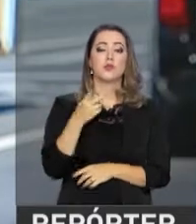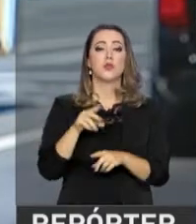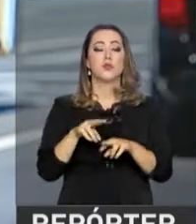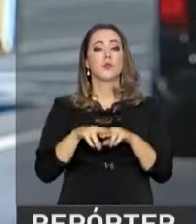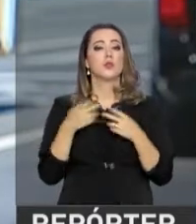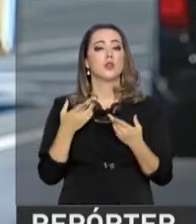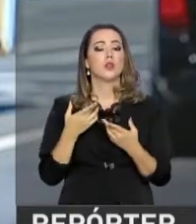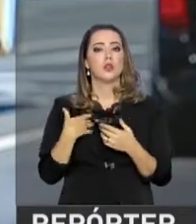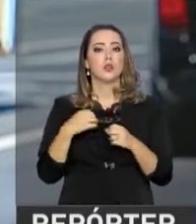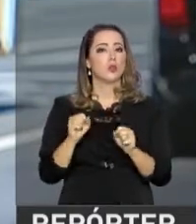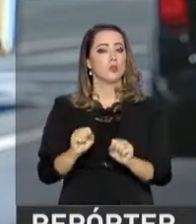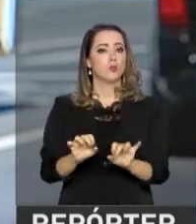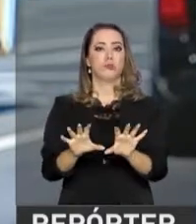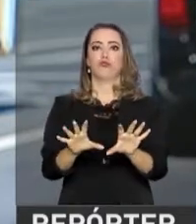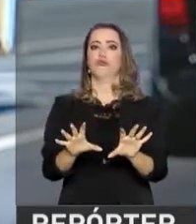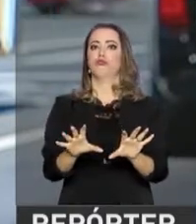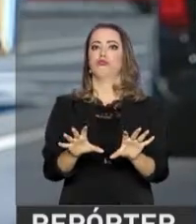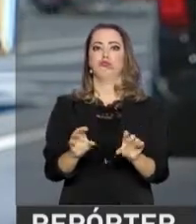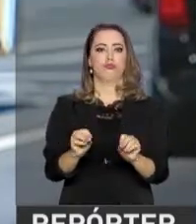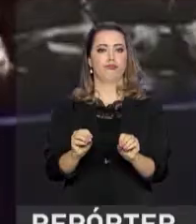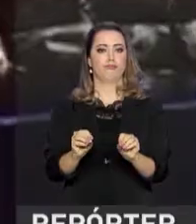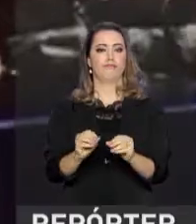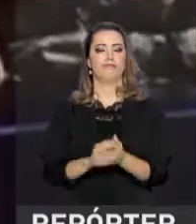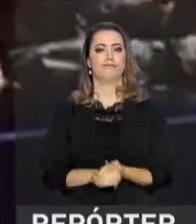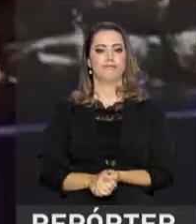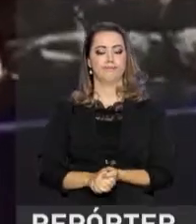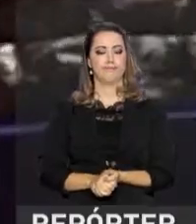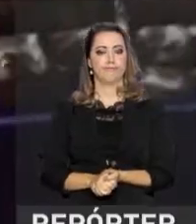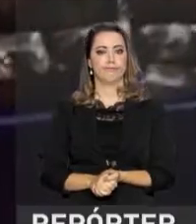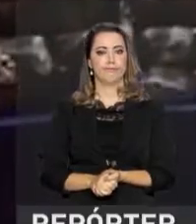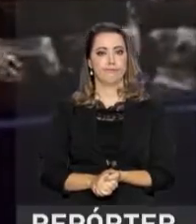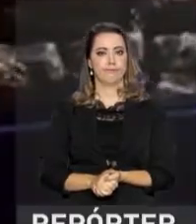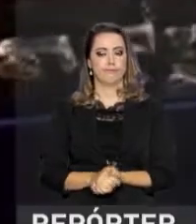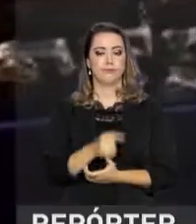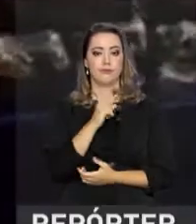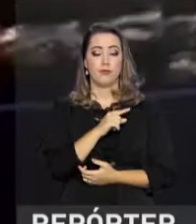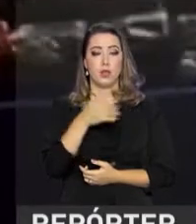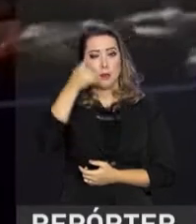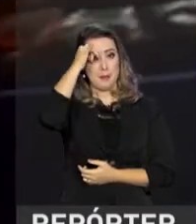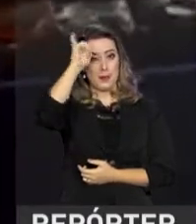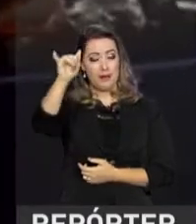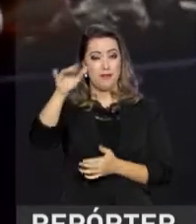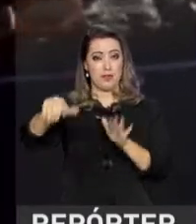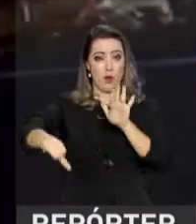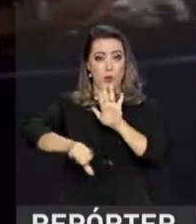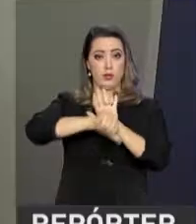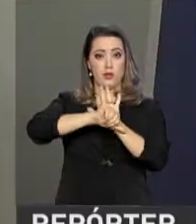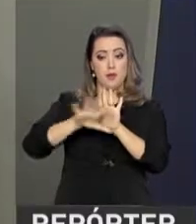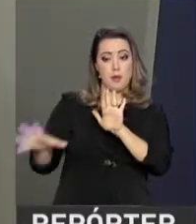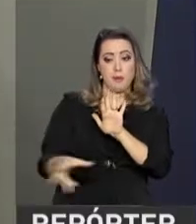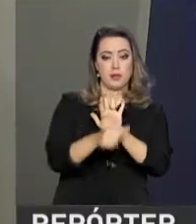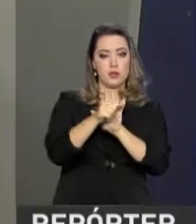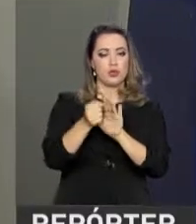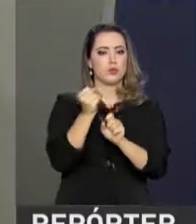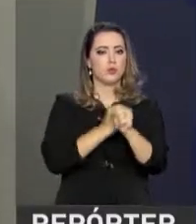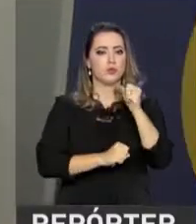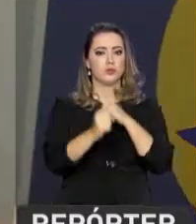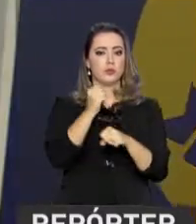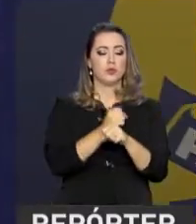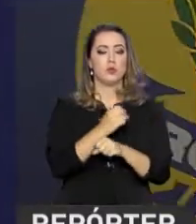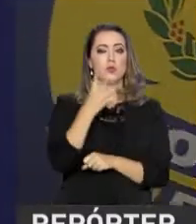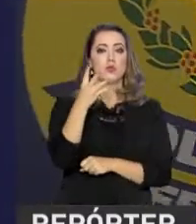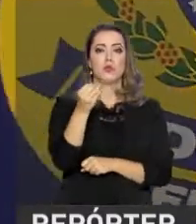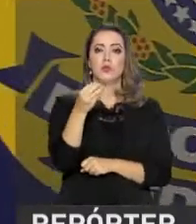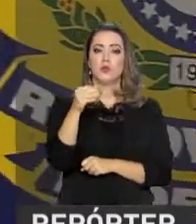deixar de acender o farol durante o dia no combate ao crime foram apreendidas no ano passado 400 toneladas